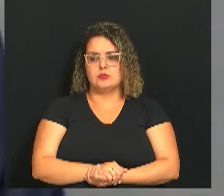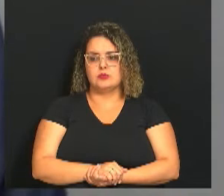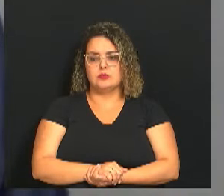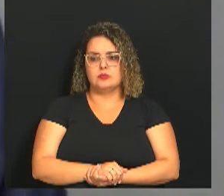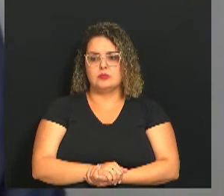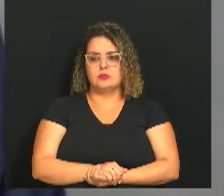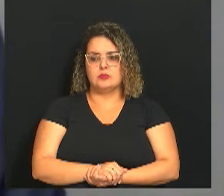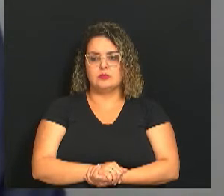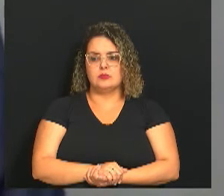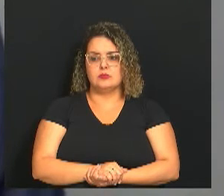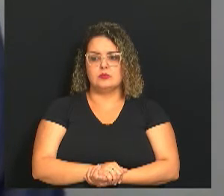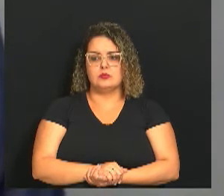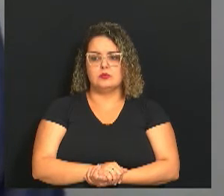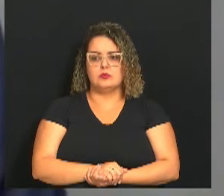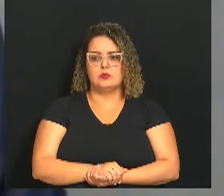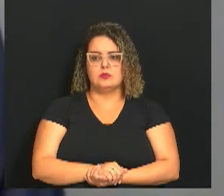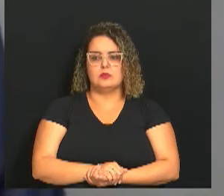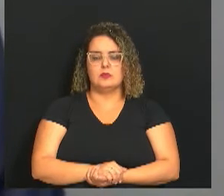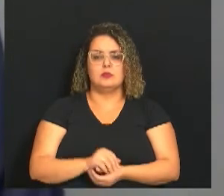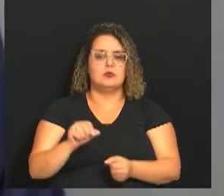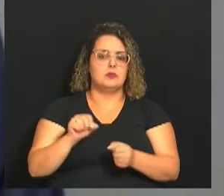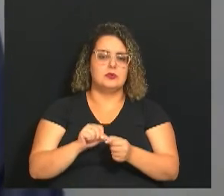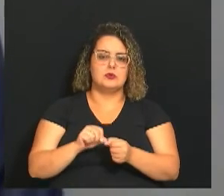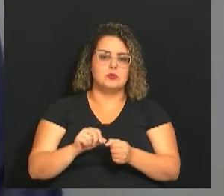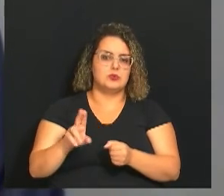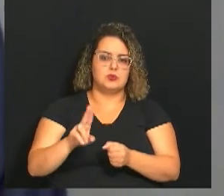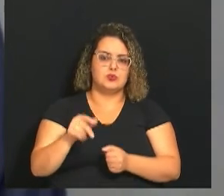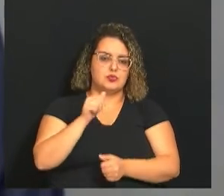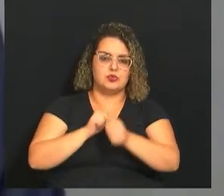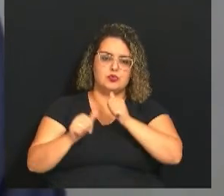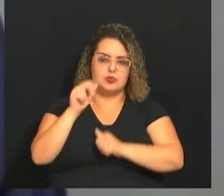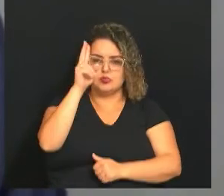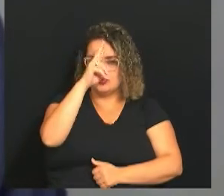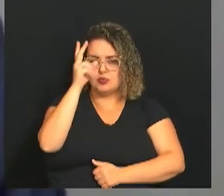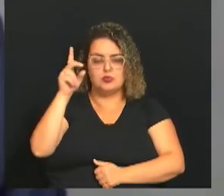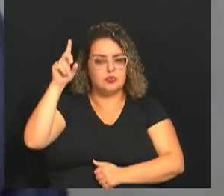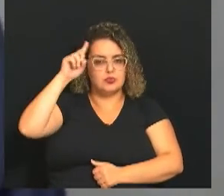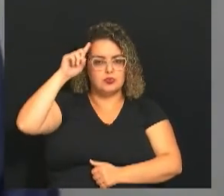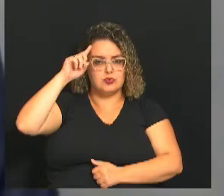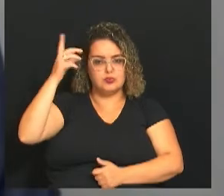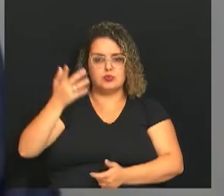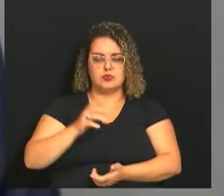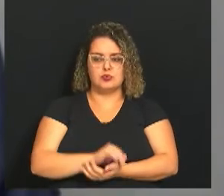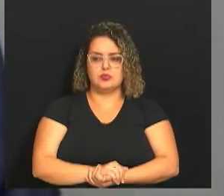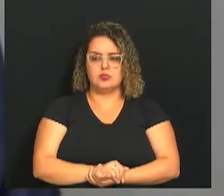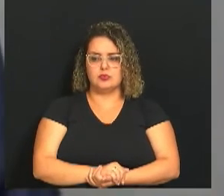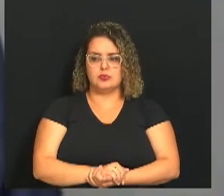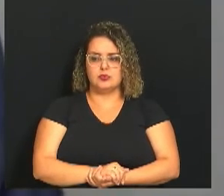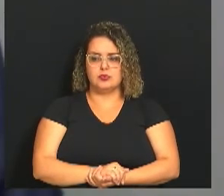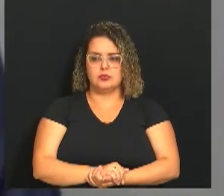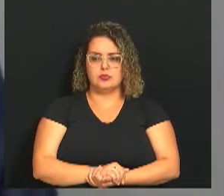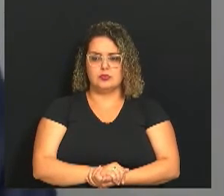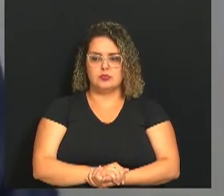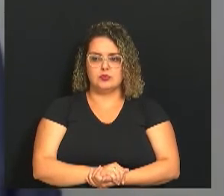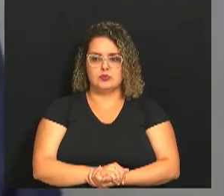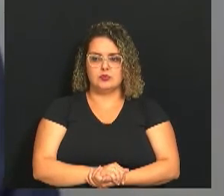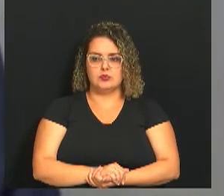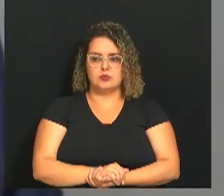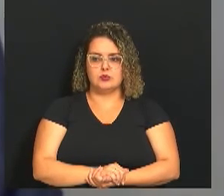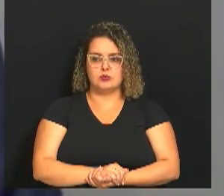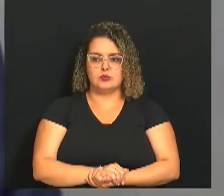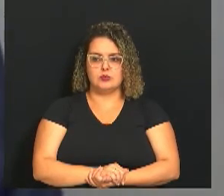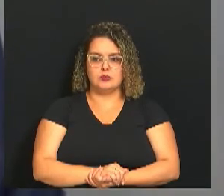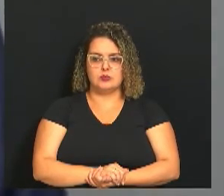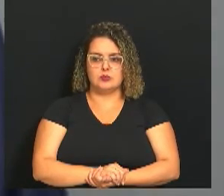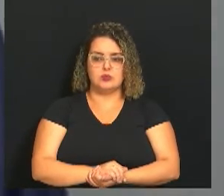em muitos casos, de fazer o consumo de álcool no dia a dia. Não é o que a gente verifica muito na